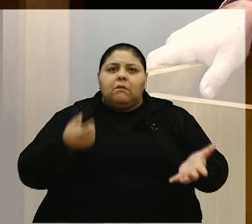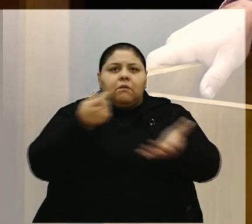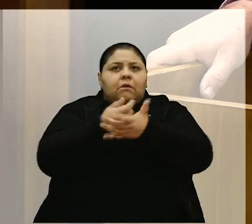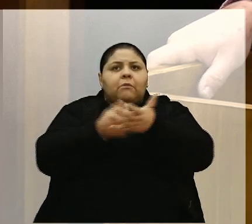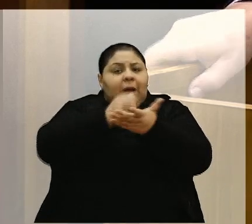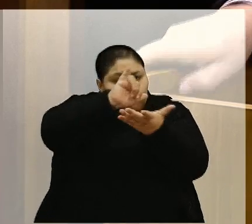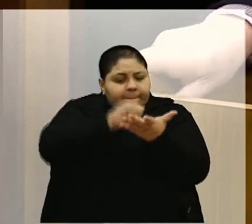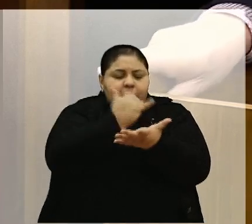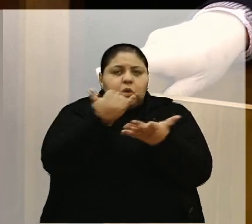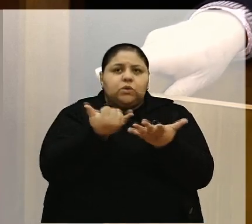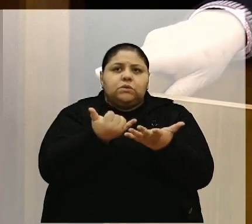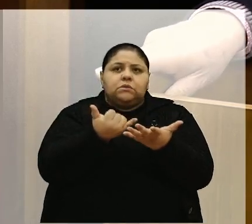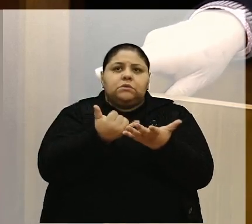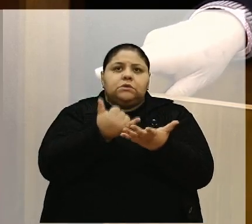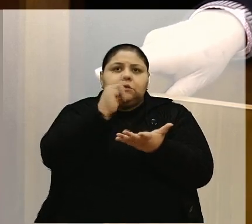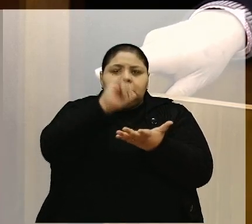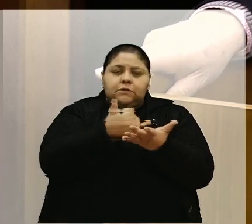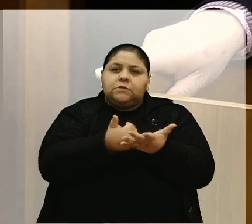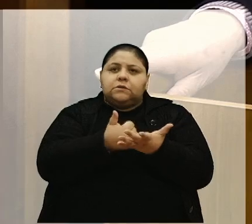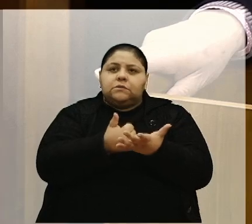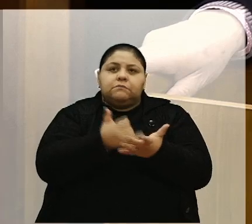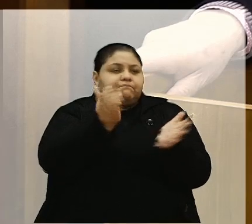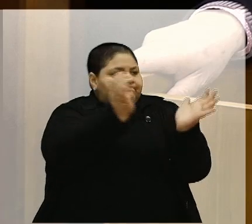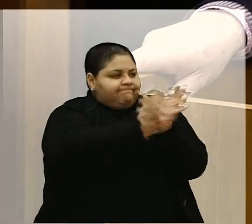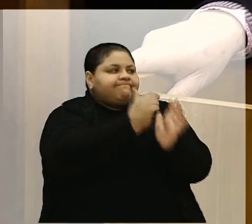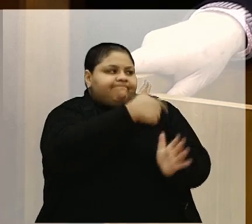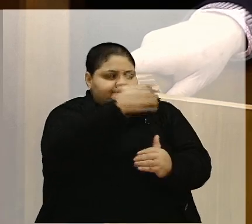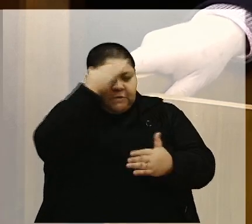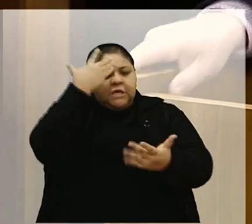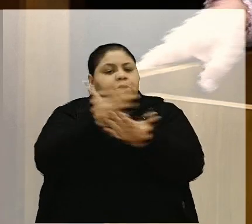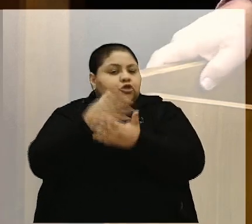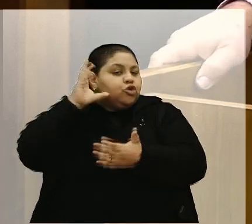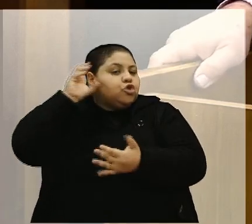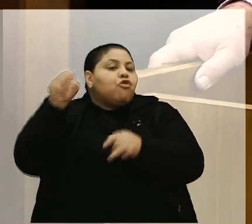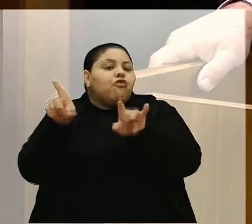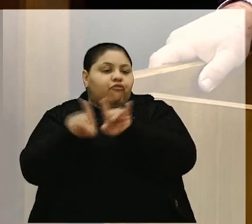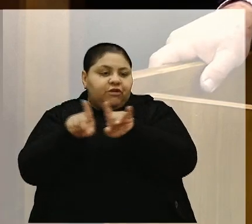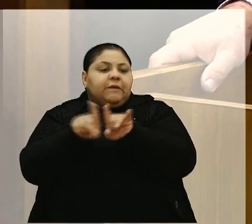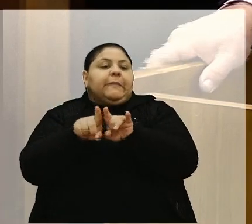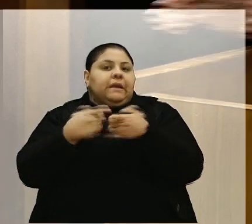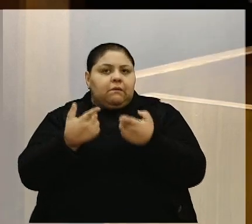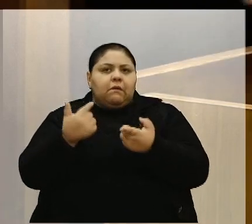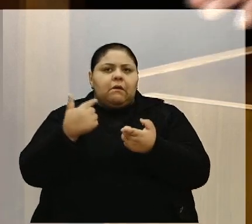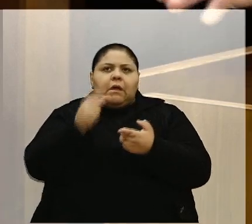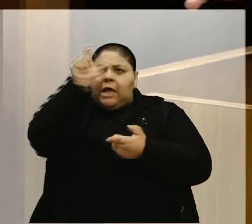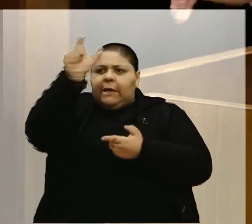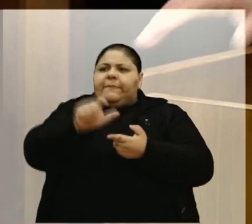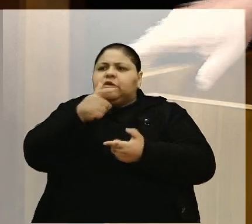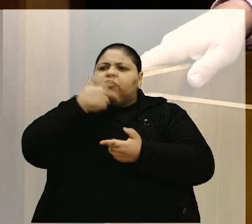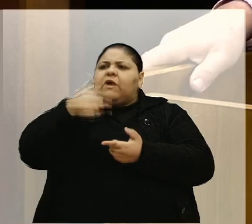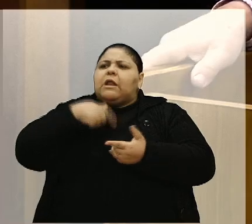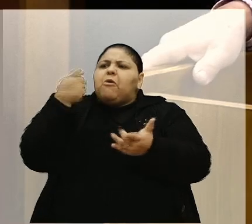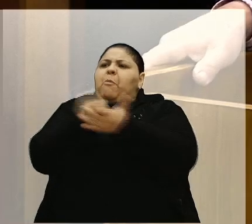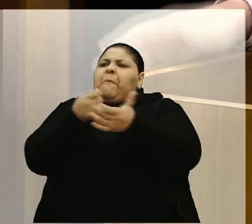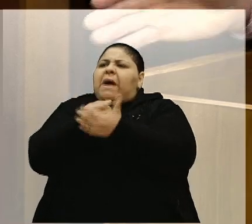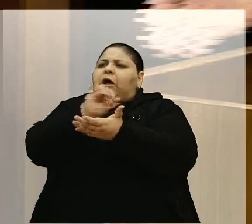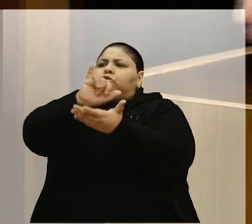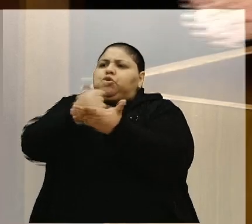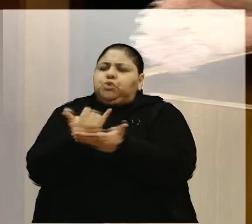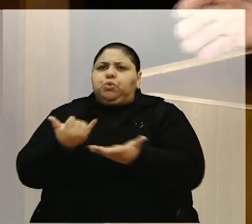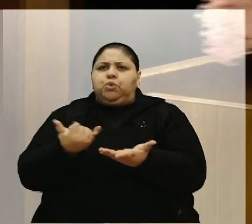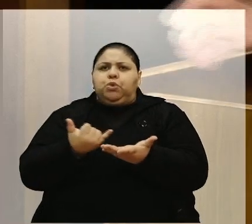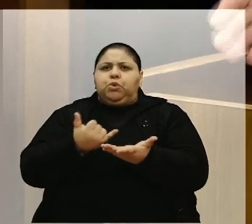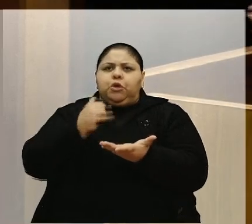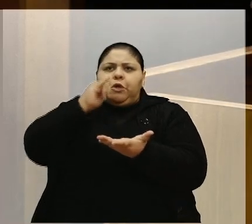imposto. Os colegas também devem ouvir muito isso, porque eu pago imposto, poder público. Uma conchada de cascalho na frente da